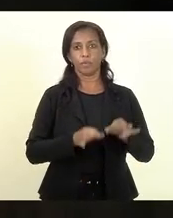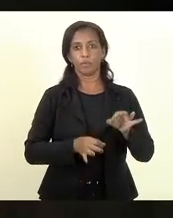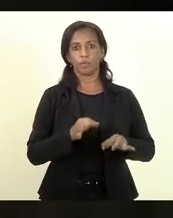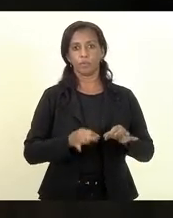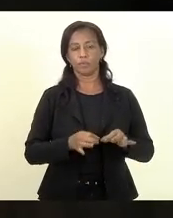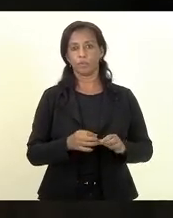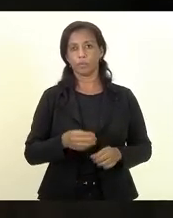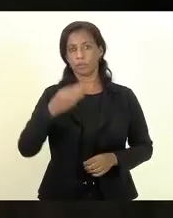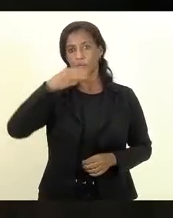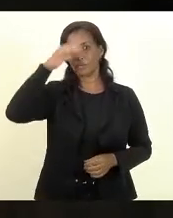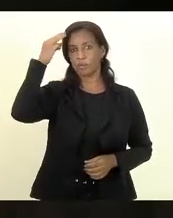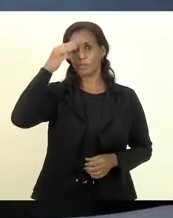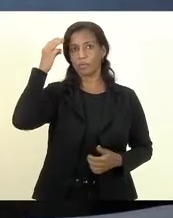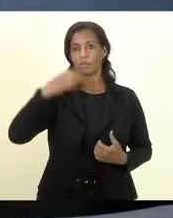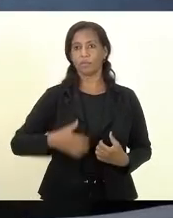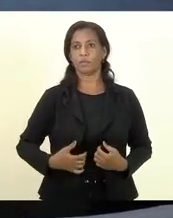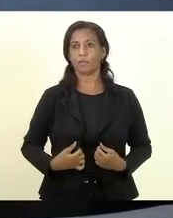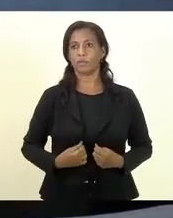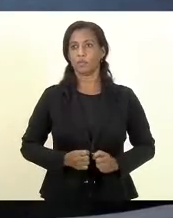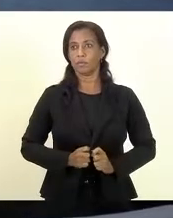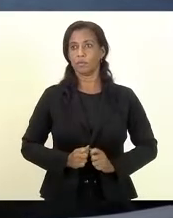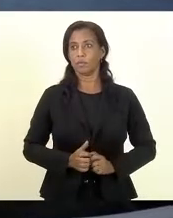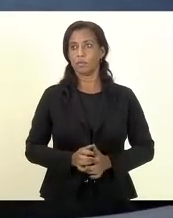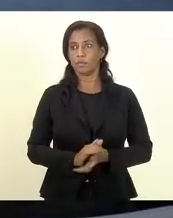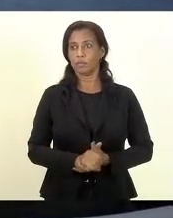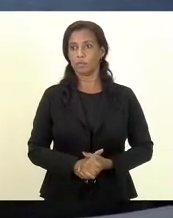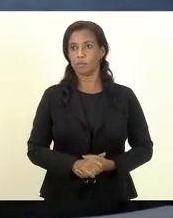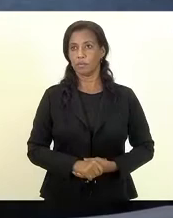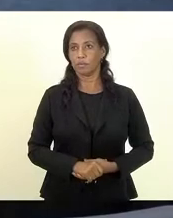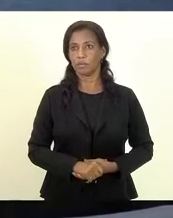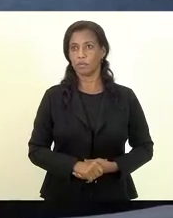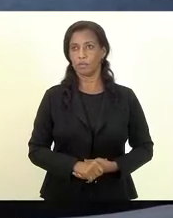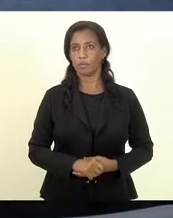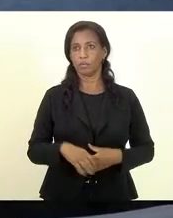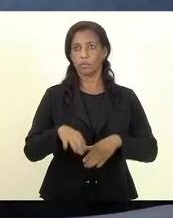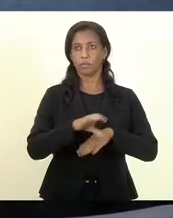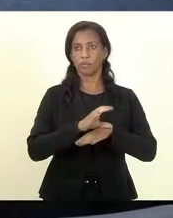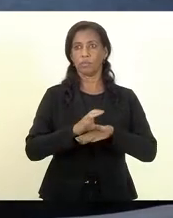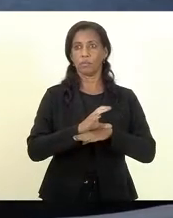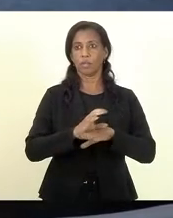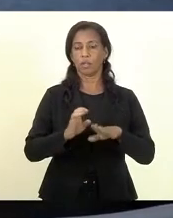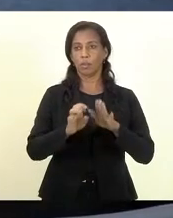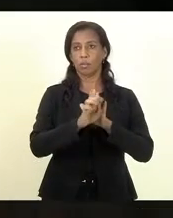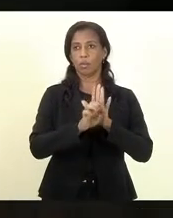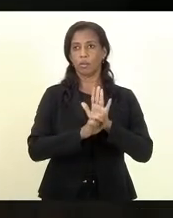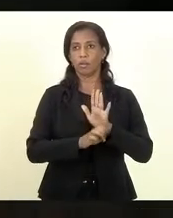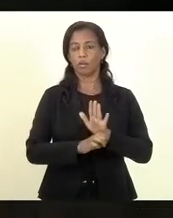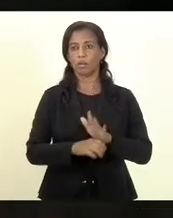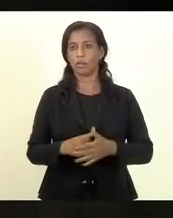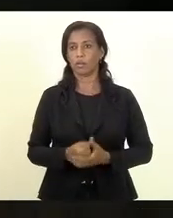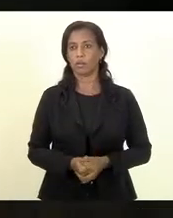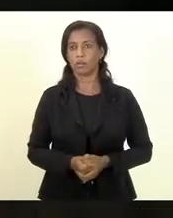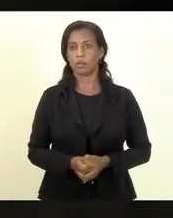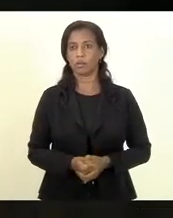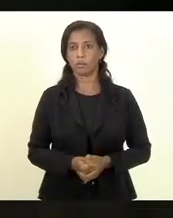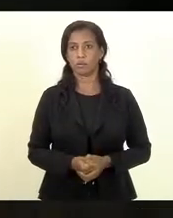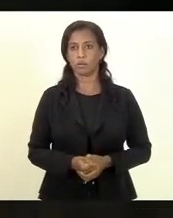Márcio Pacheco. Parecer pela constitucionalidade com emendas, presidente. Pela Comissão de Saúde, deputada Marta